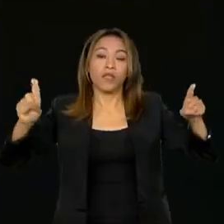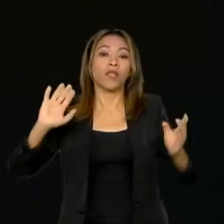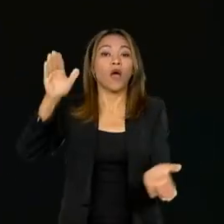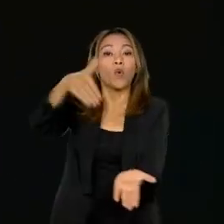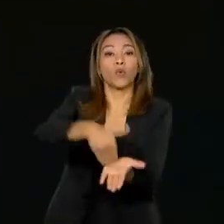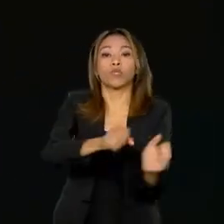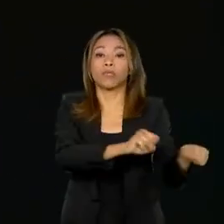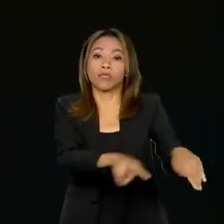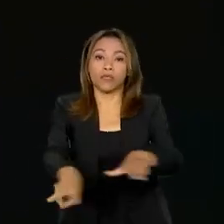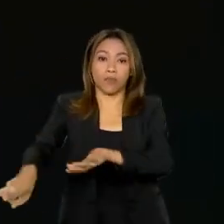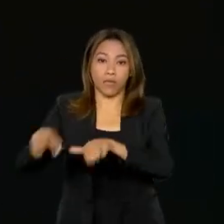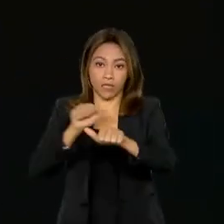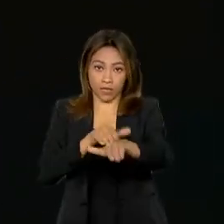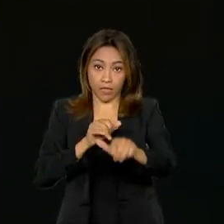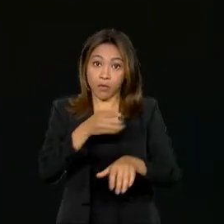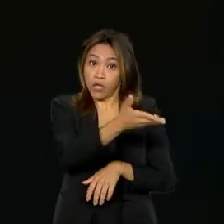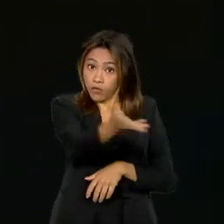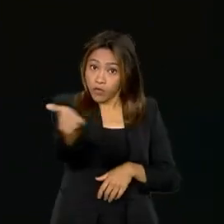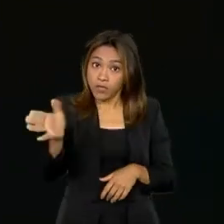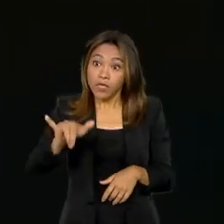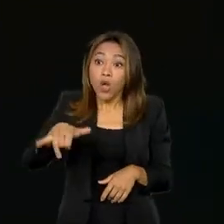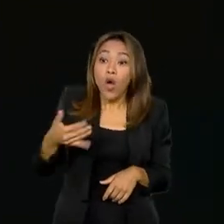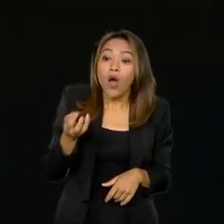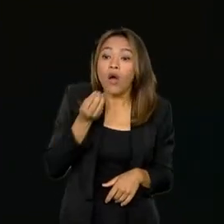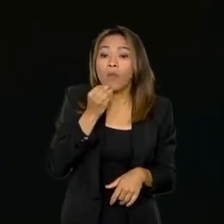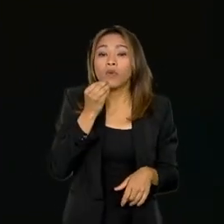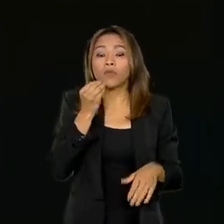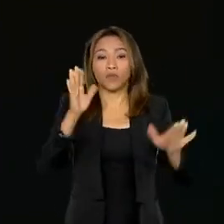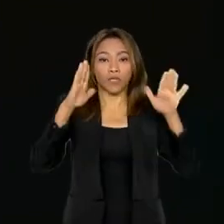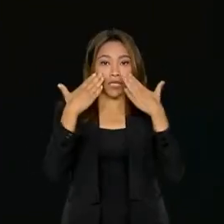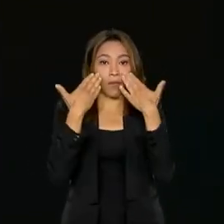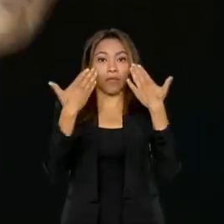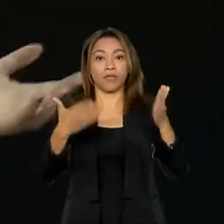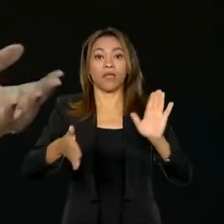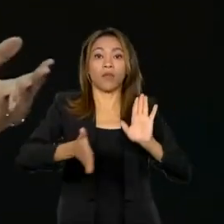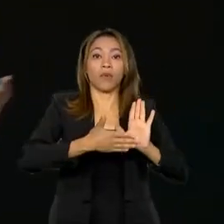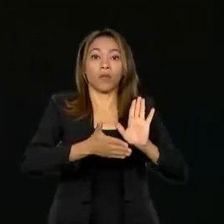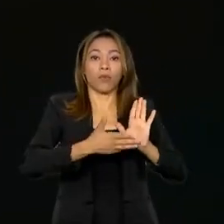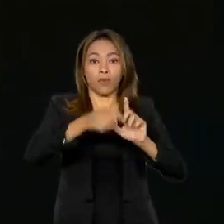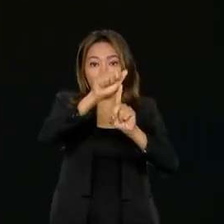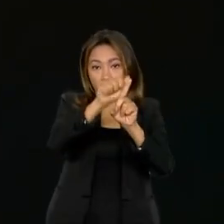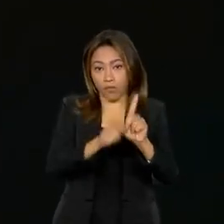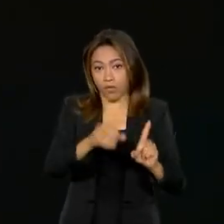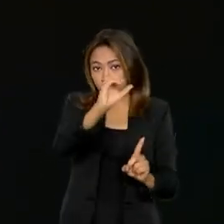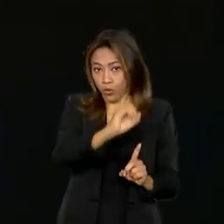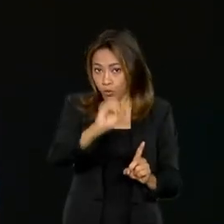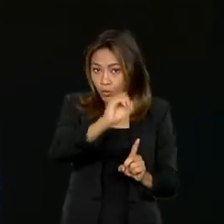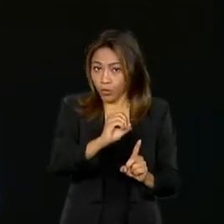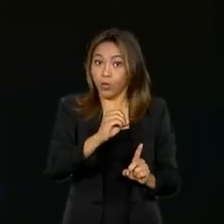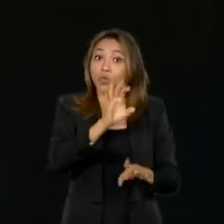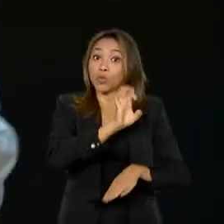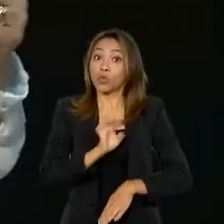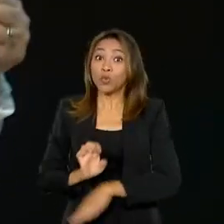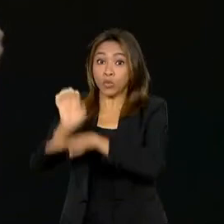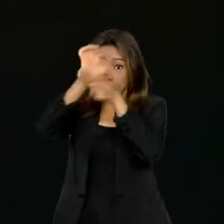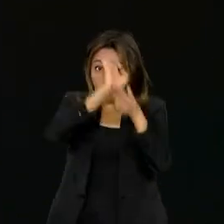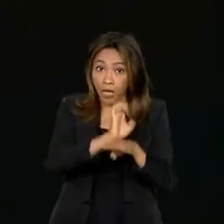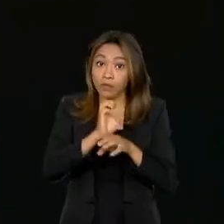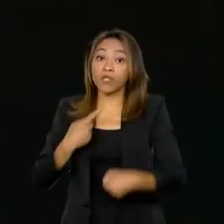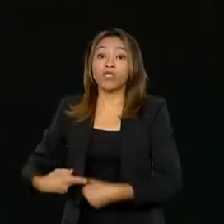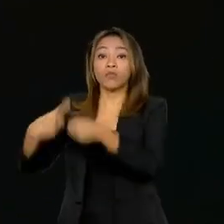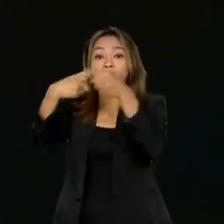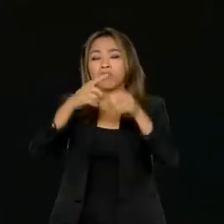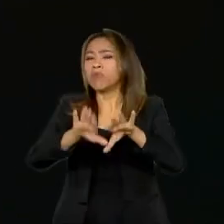senhores terão a oportunidade de apresentar propostas durante o mês de outubro, os estados e os municípios. Então, lá em que áreas?